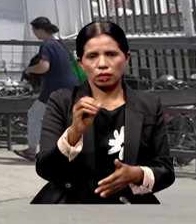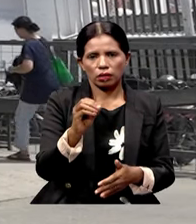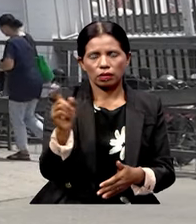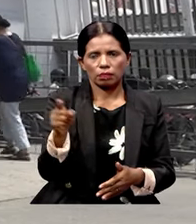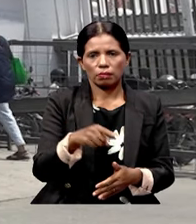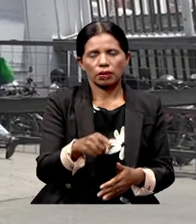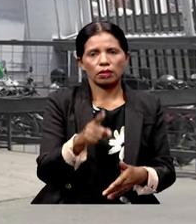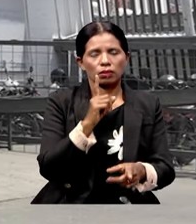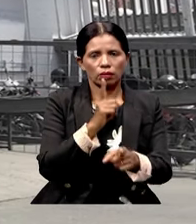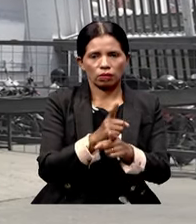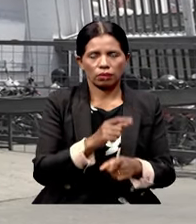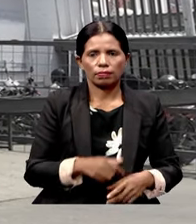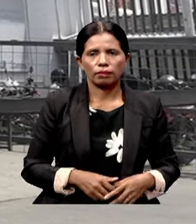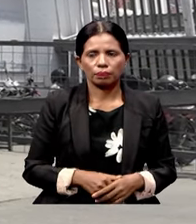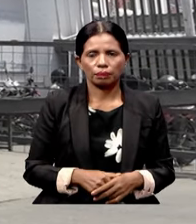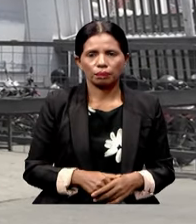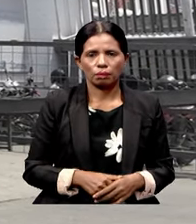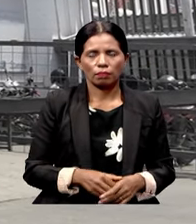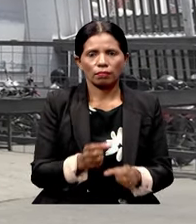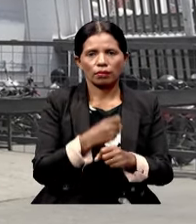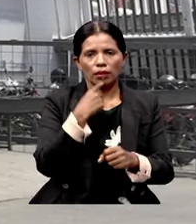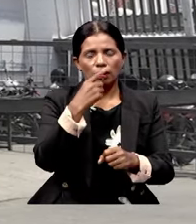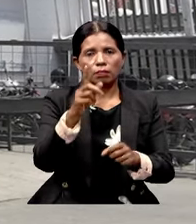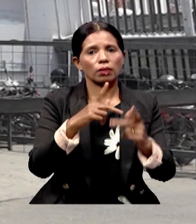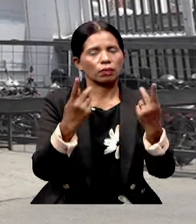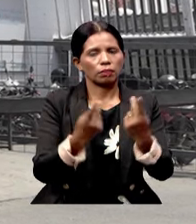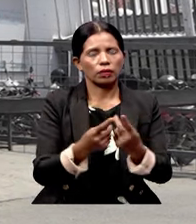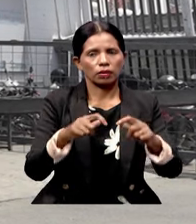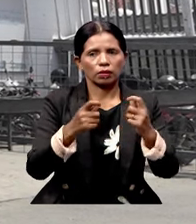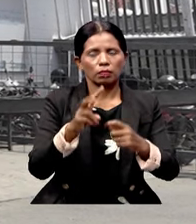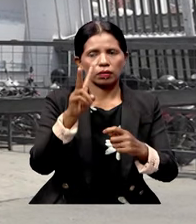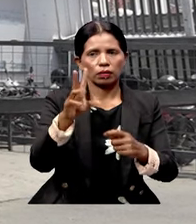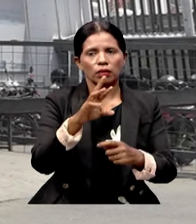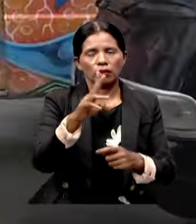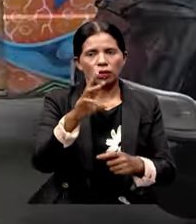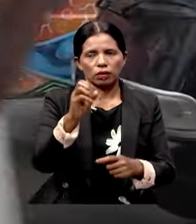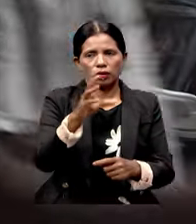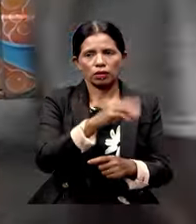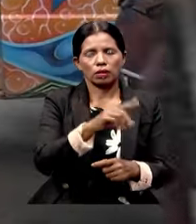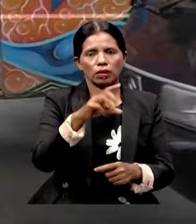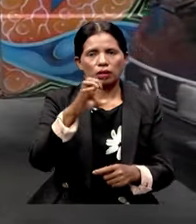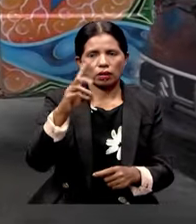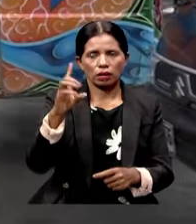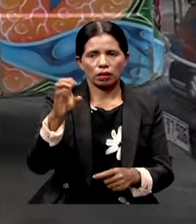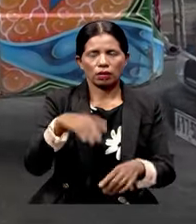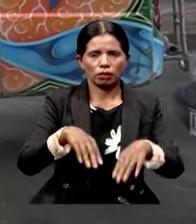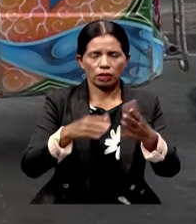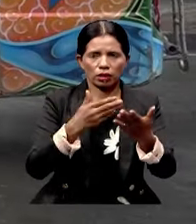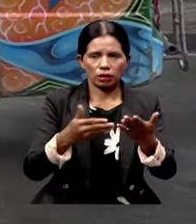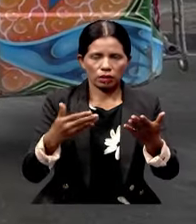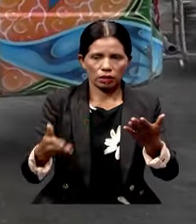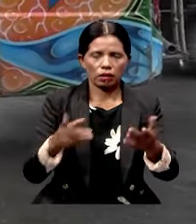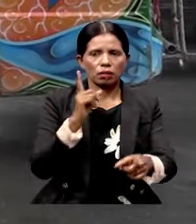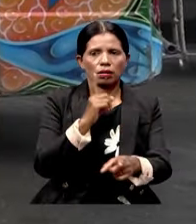preço justo. Ai faeza mos alerta ba empresa nebe ho tipo rua maka grossista no retalho a tu fã produto ho foli nebe